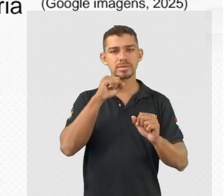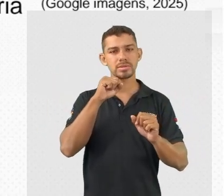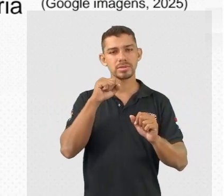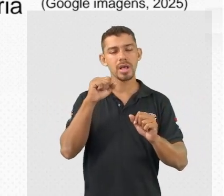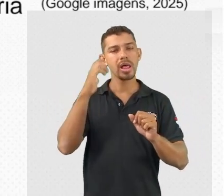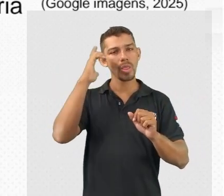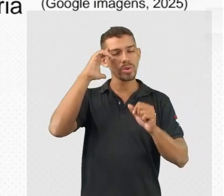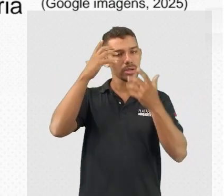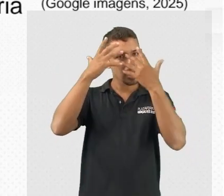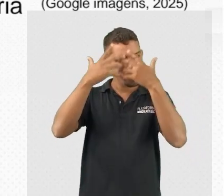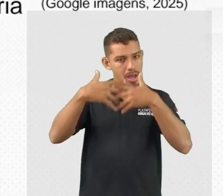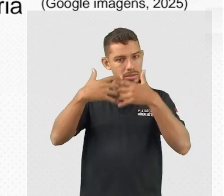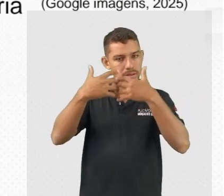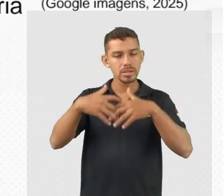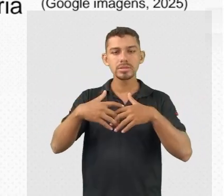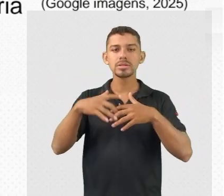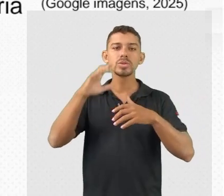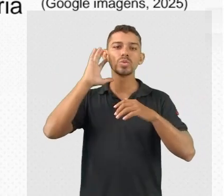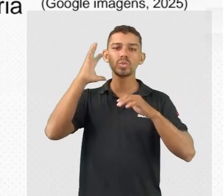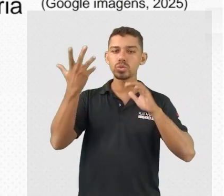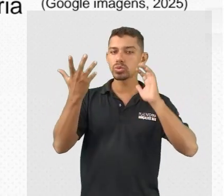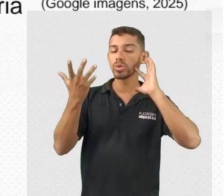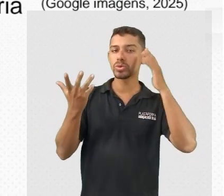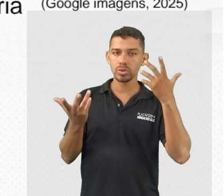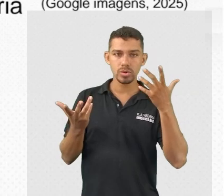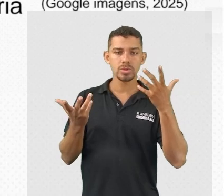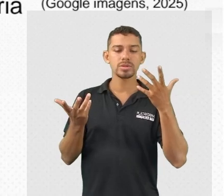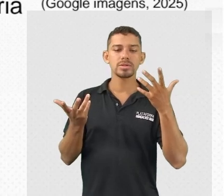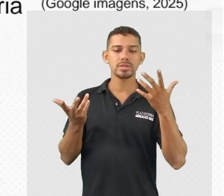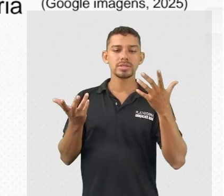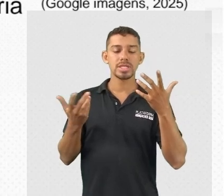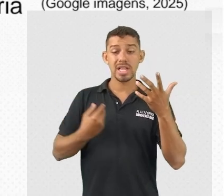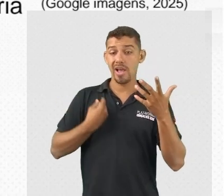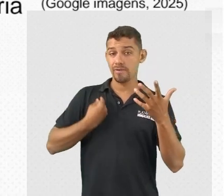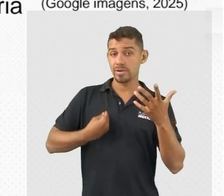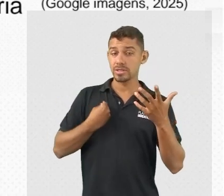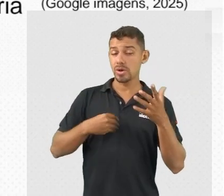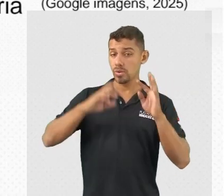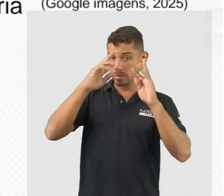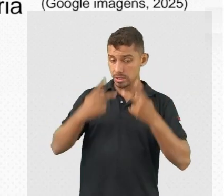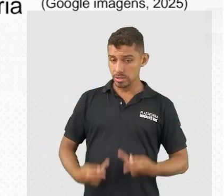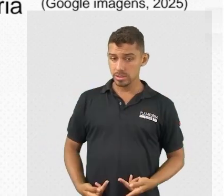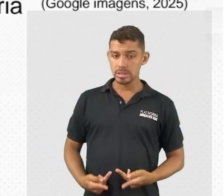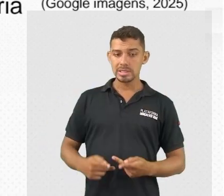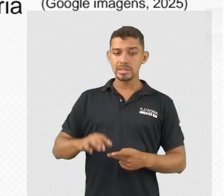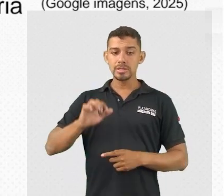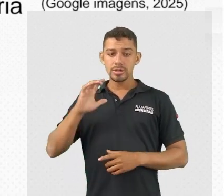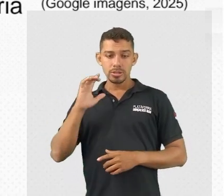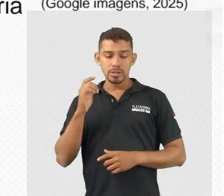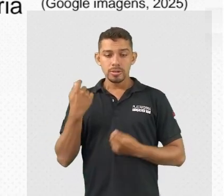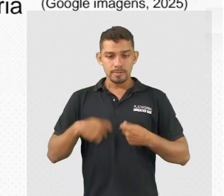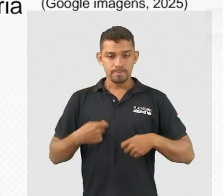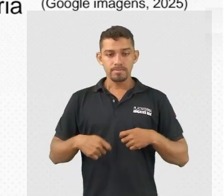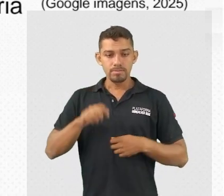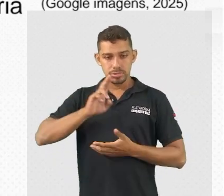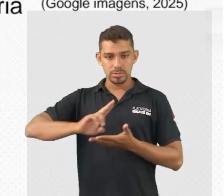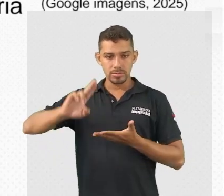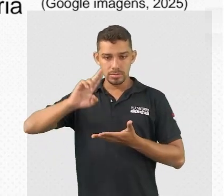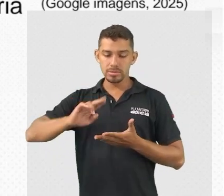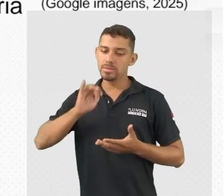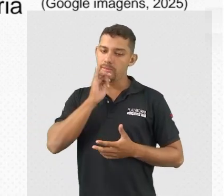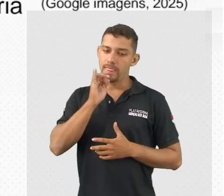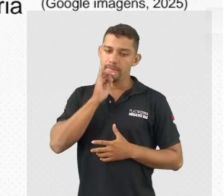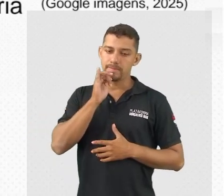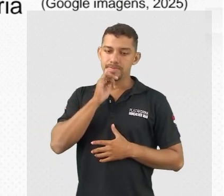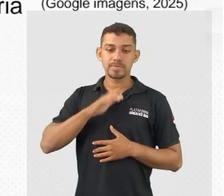nossa cabeça, não mais em situações e fenômenos da vida humana, mas em mercadorias que precisam ser consumidas, tá? Então,